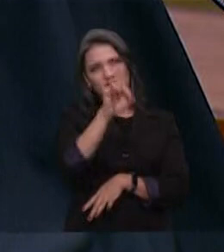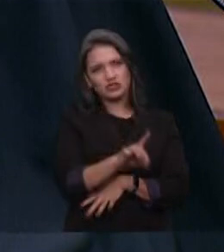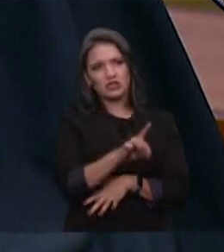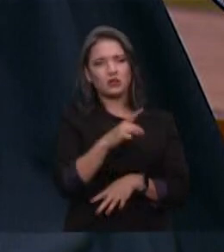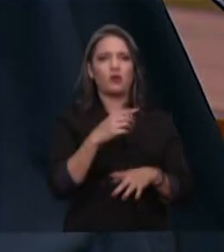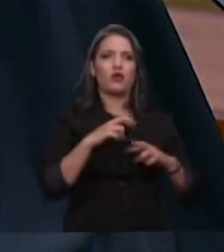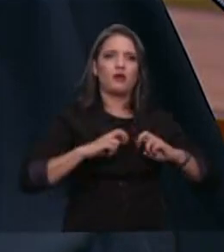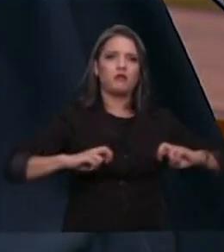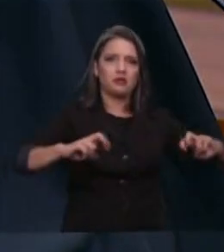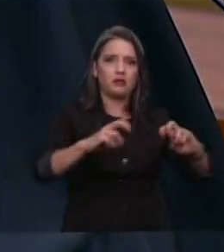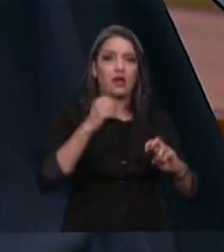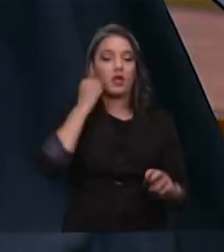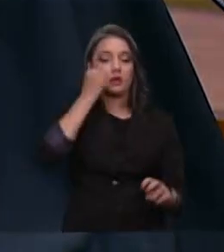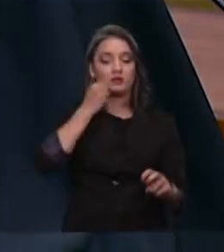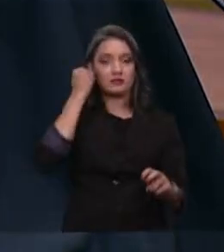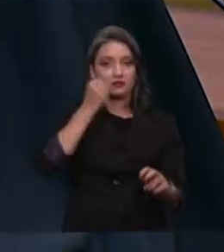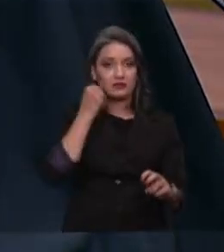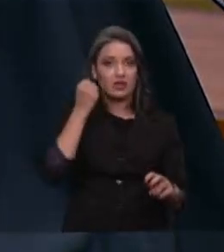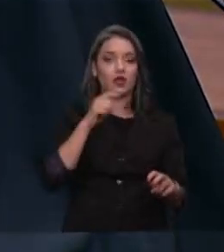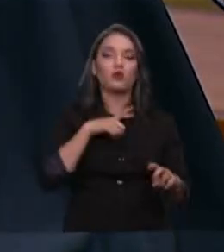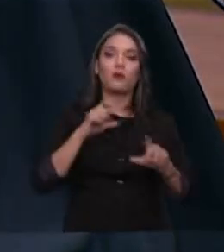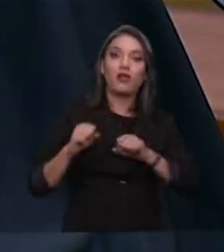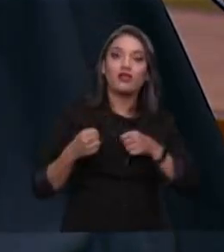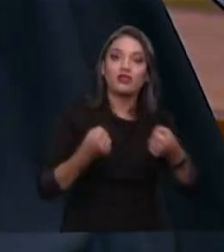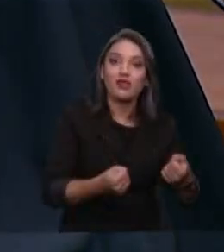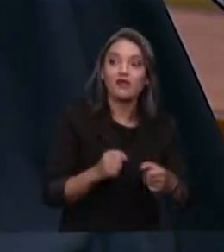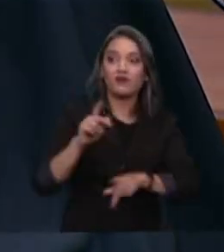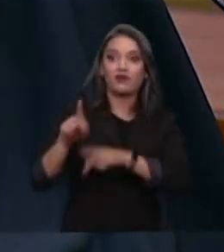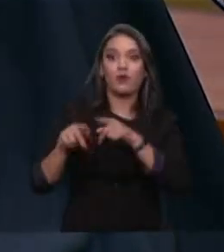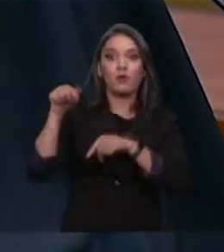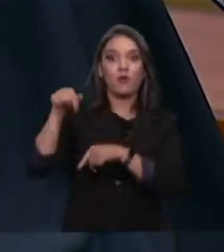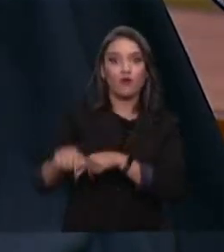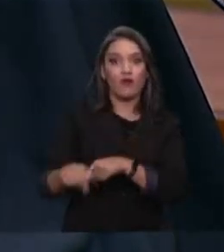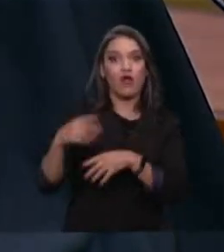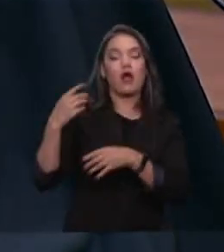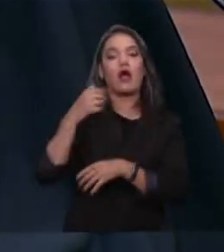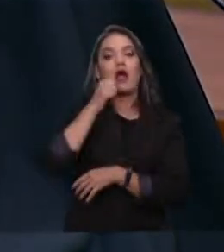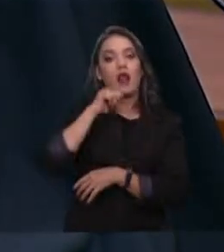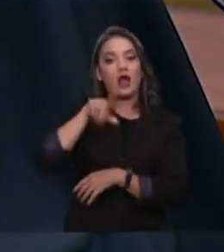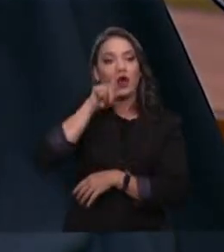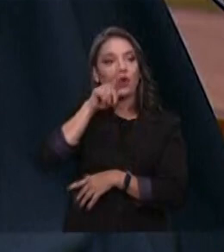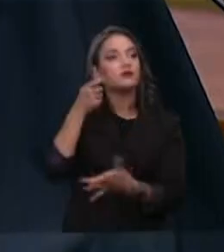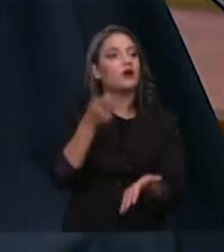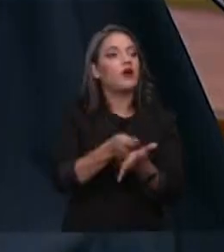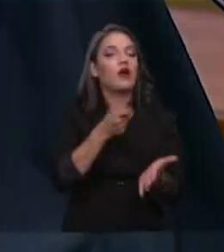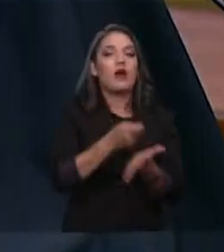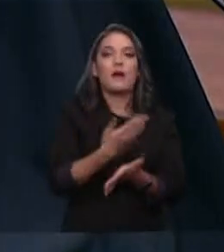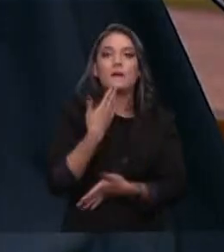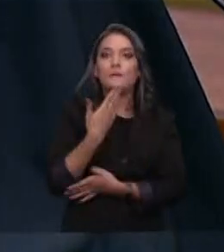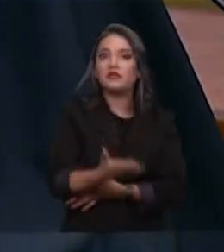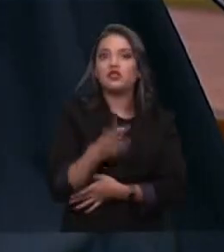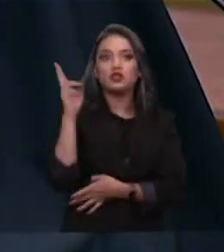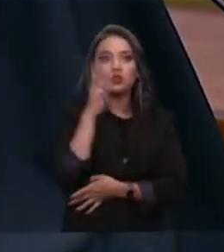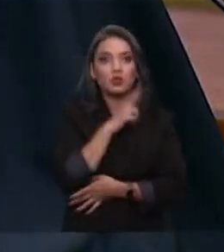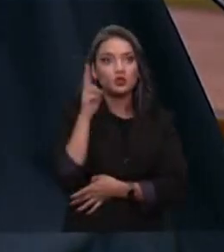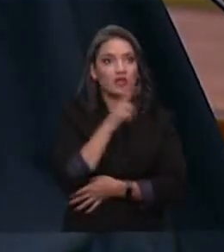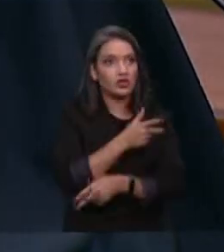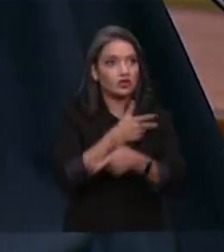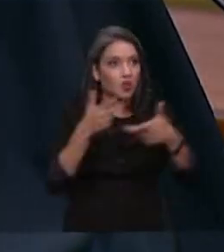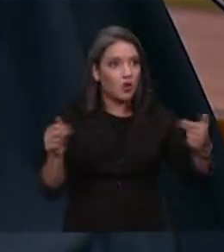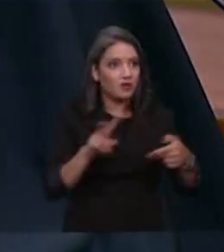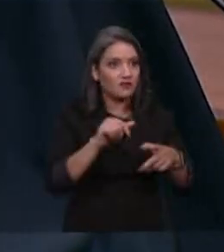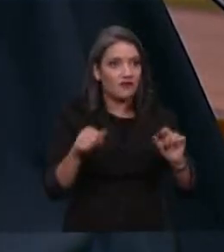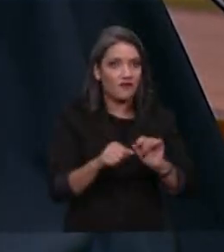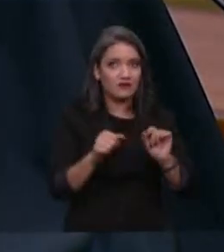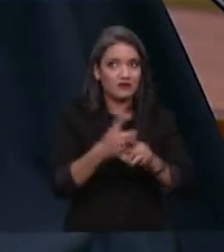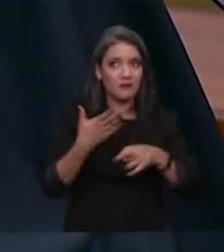senador eleito pelo estado de Alagoas, na defesa dos interesses da população atingida, cobrou a adoção de medidas emergenciais anunciadas pelo presidente Lula